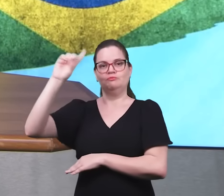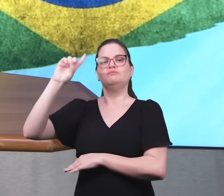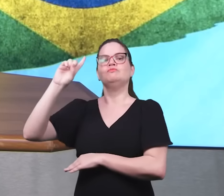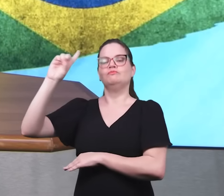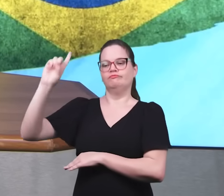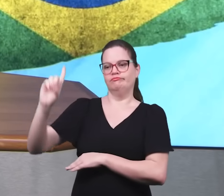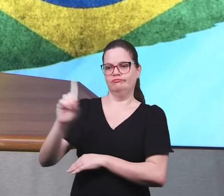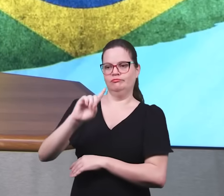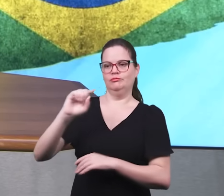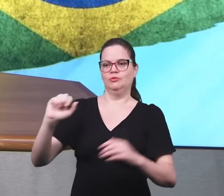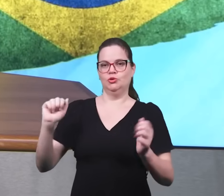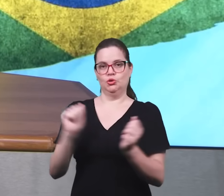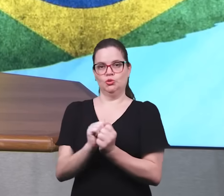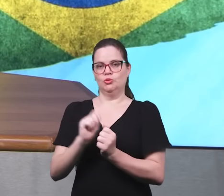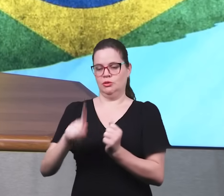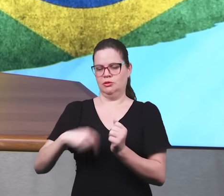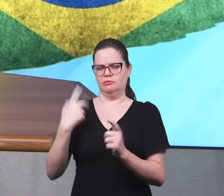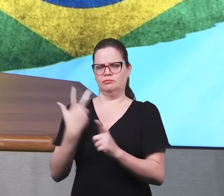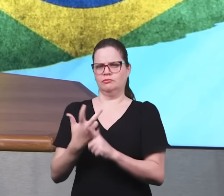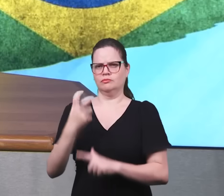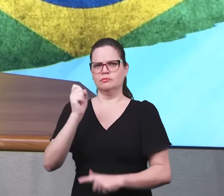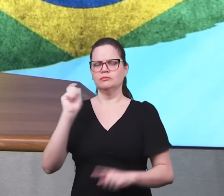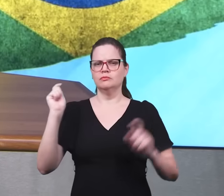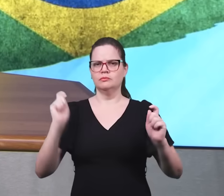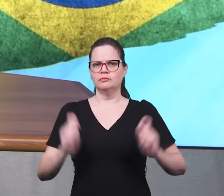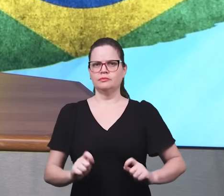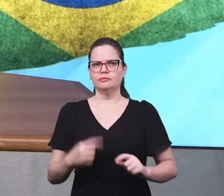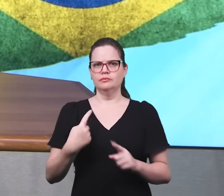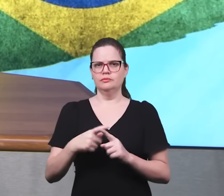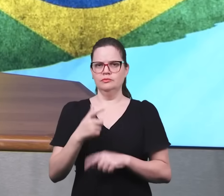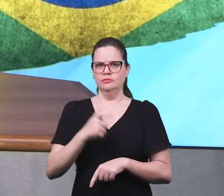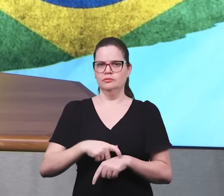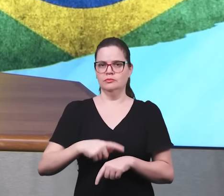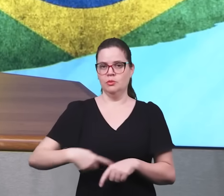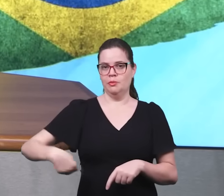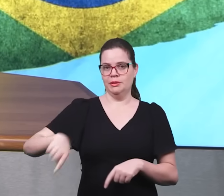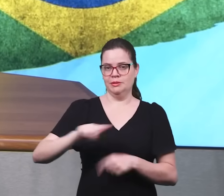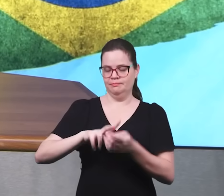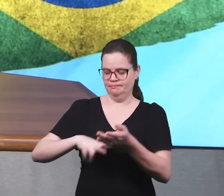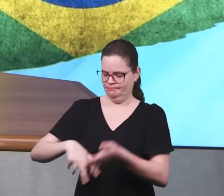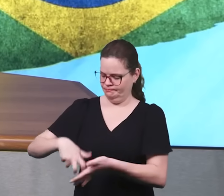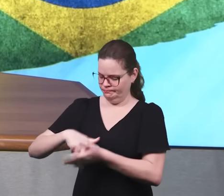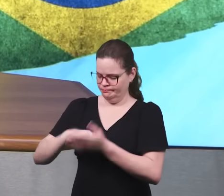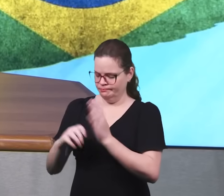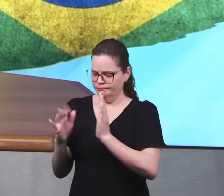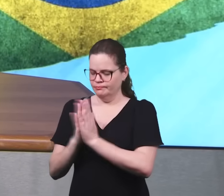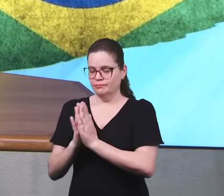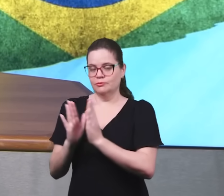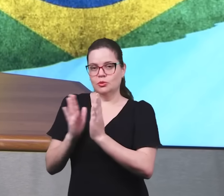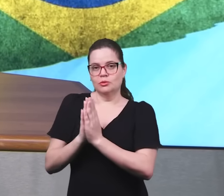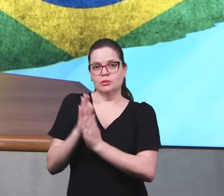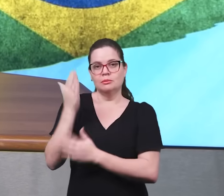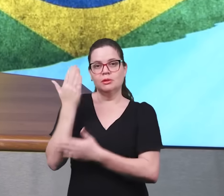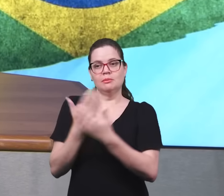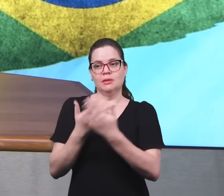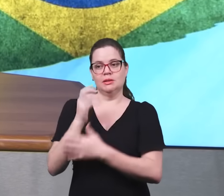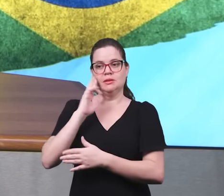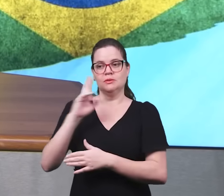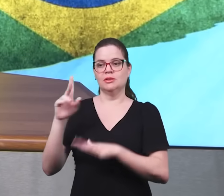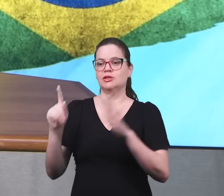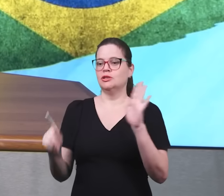Deus. E é ali que está a nossa vitória. Quando nós nos colocamos diante do Senhor e